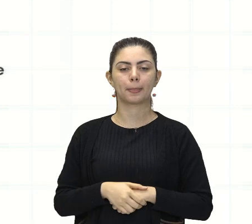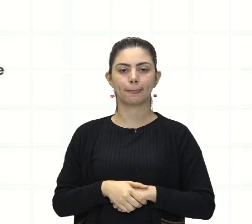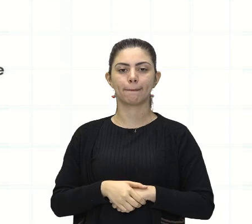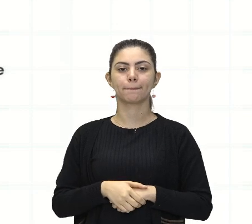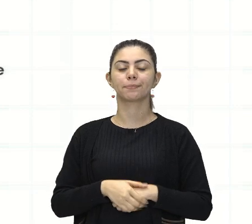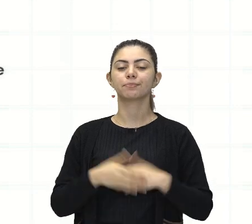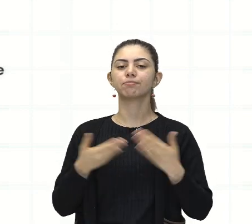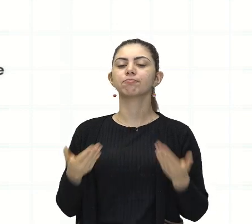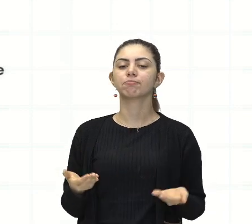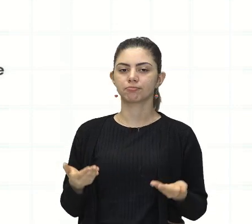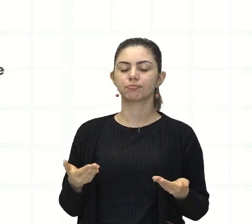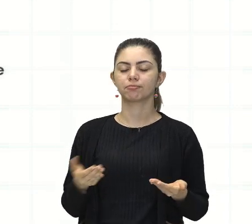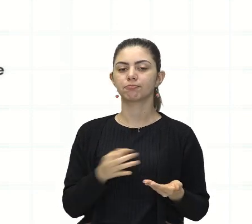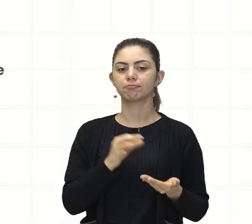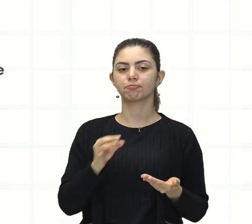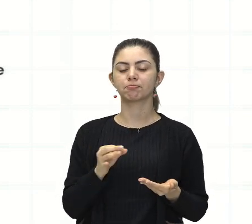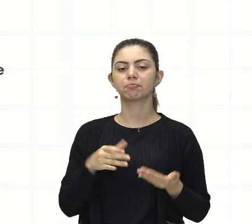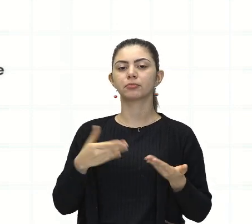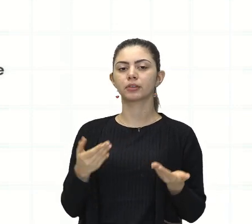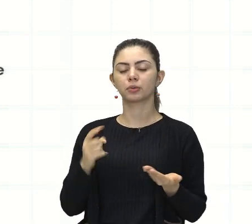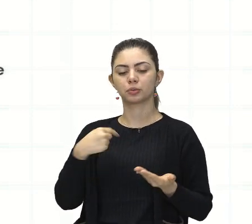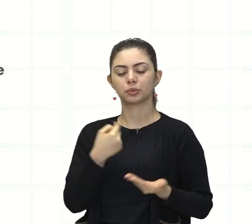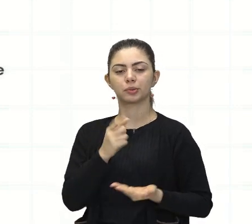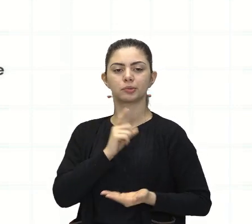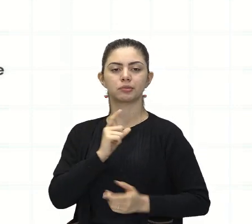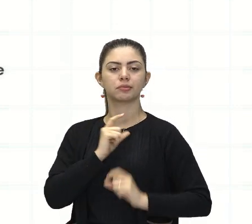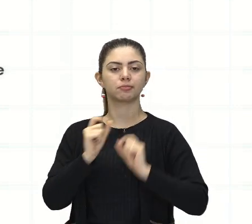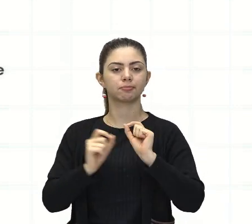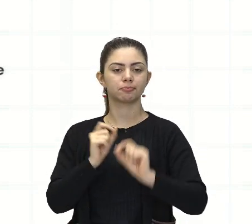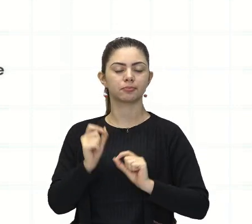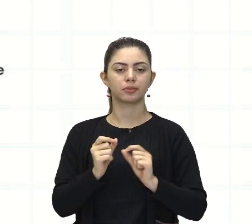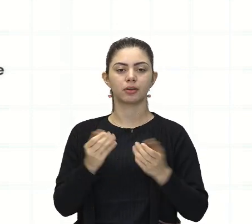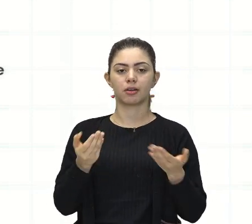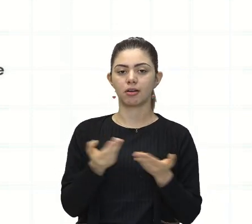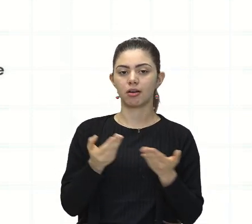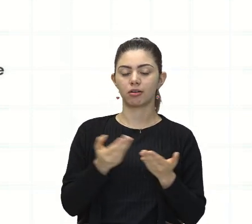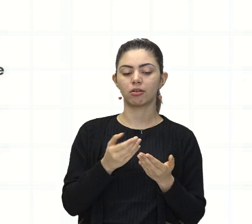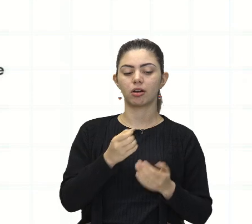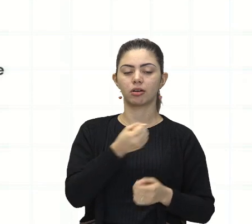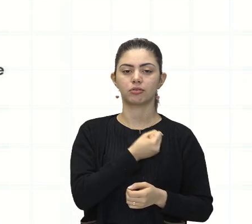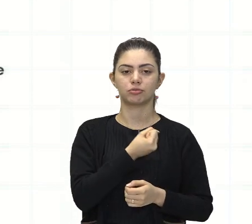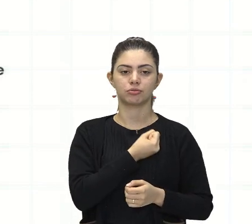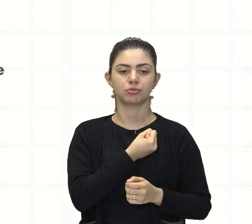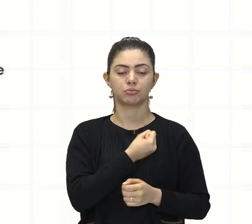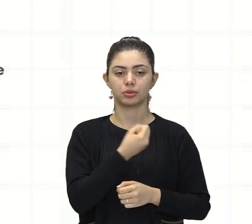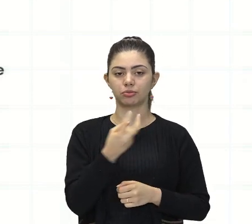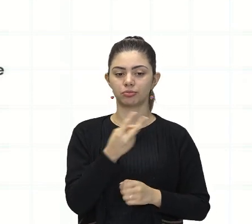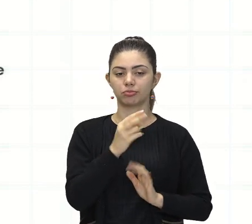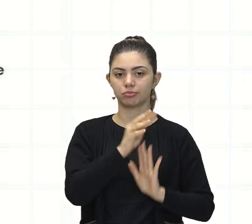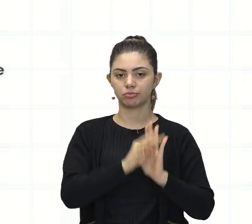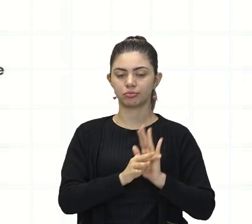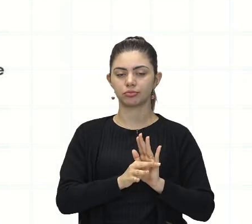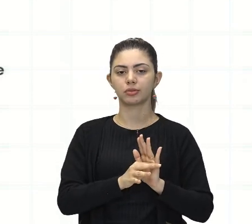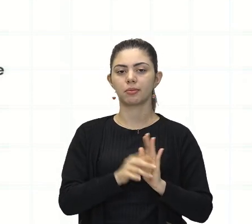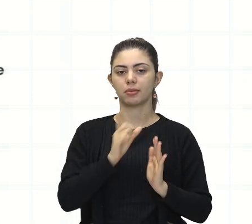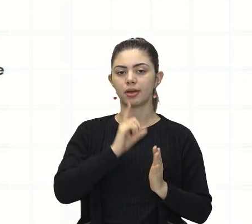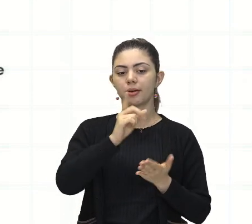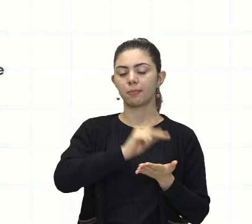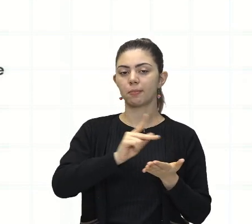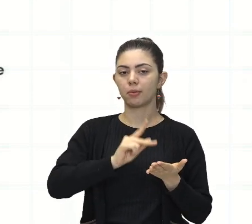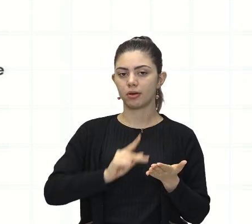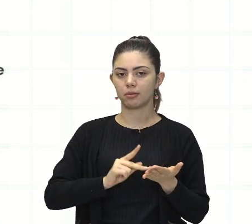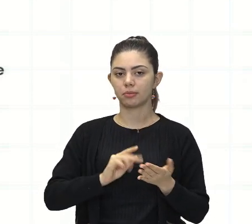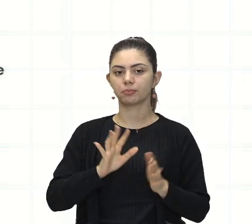Com isso, olha lá, nós temos o segundo poema. Na verdade, ele é o